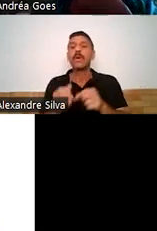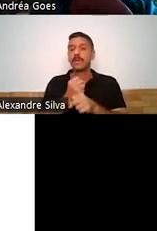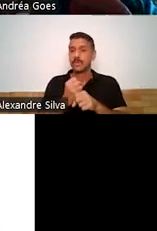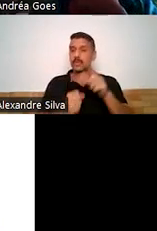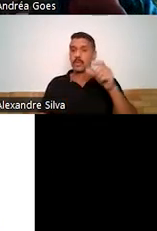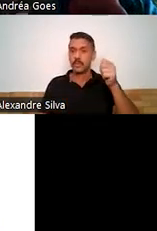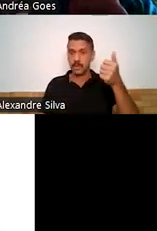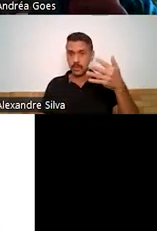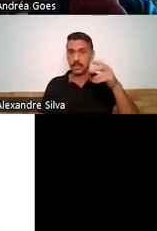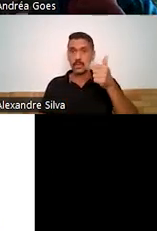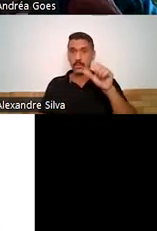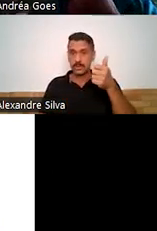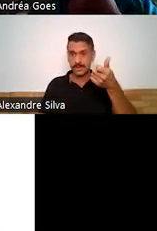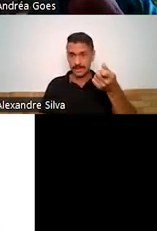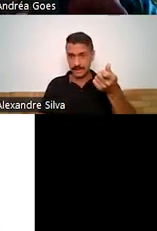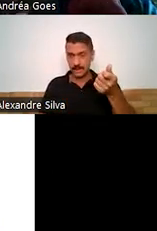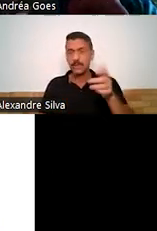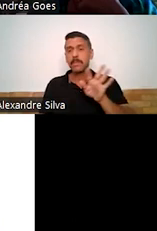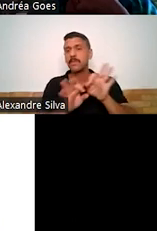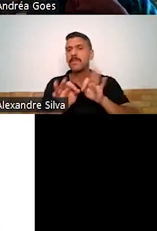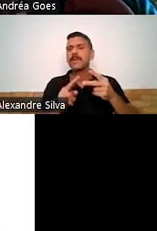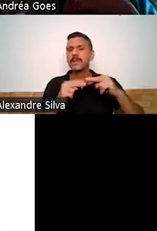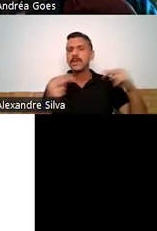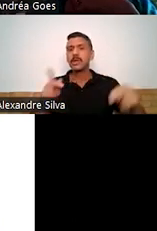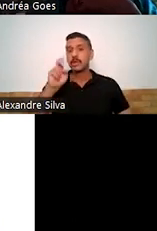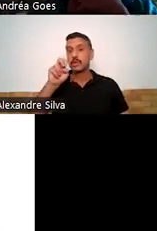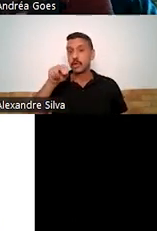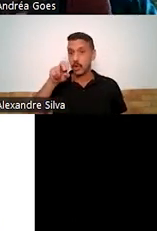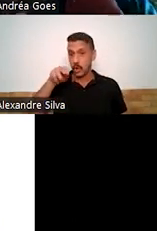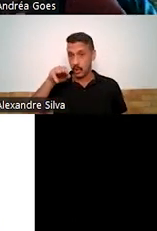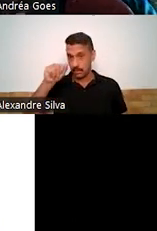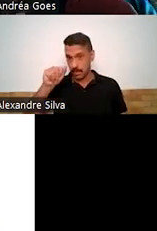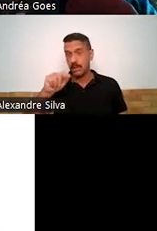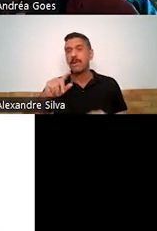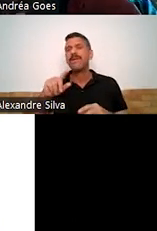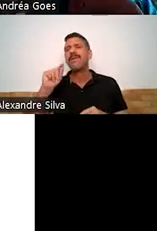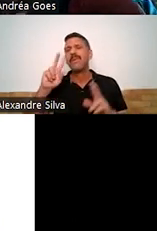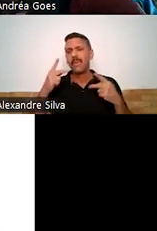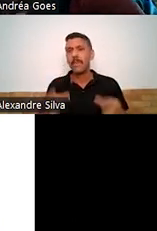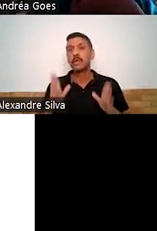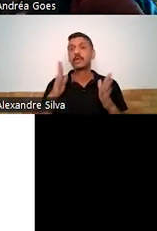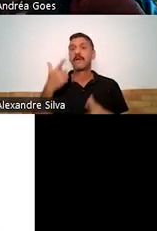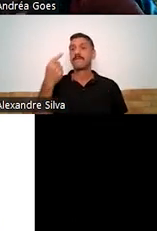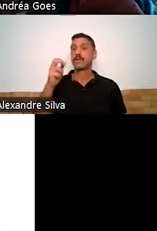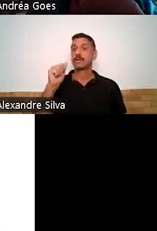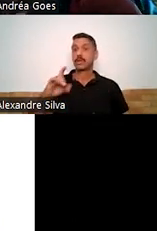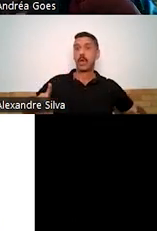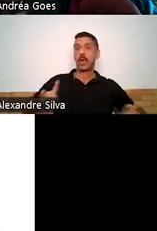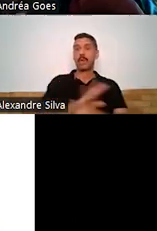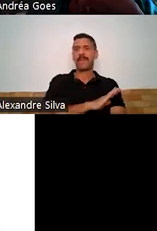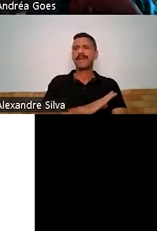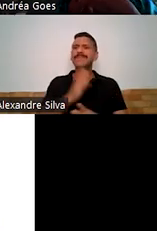em 2016, para falar sobre o projeto Genoma Humano, que foi finalizado em 2013, etc. Agora já faz 20 anos, né? Então, a gente